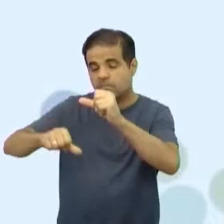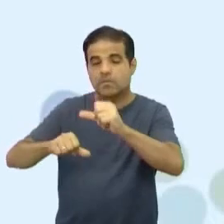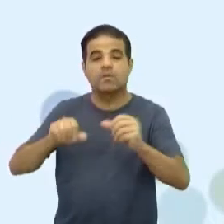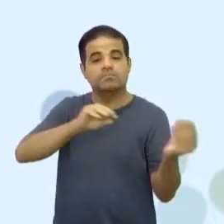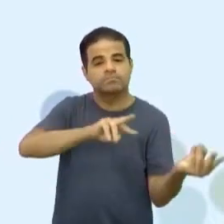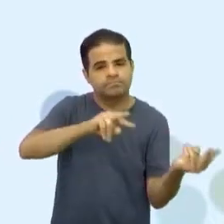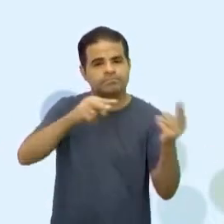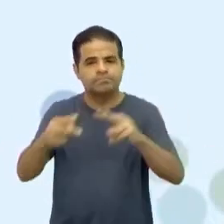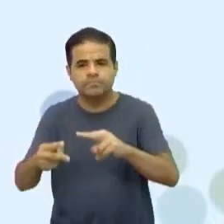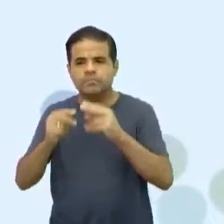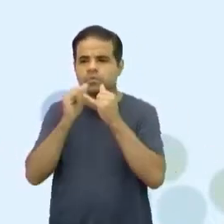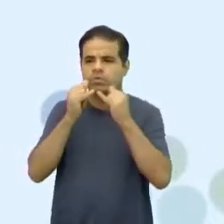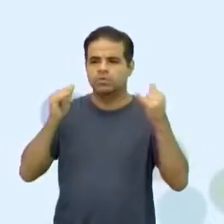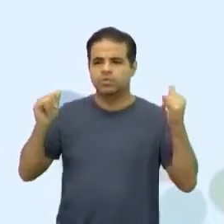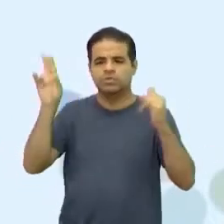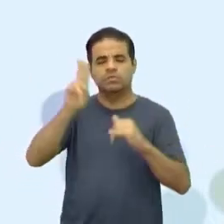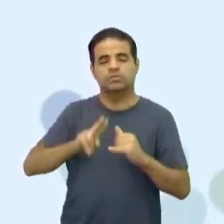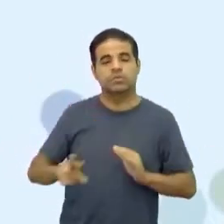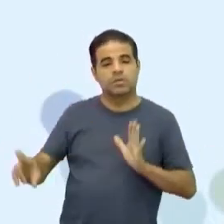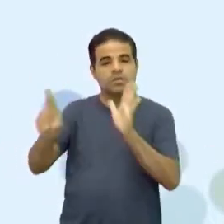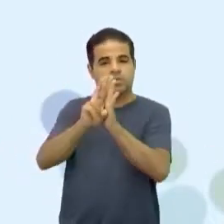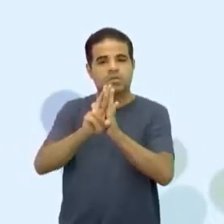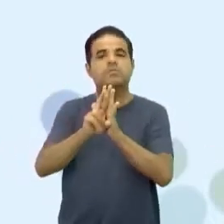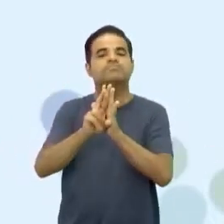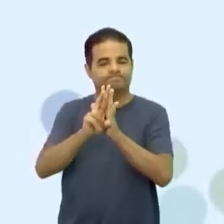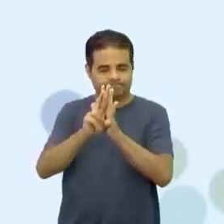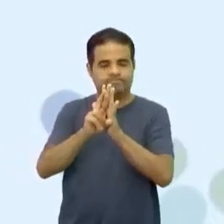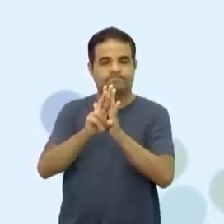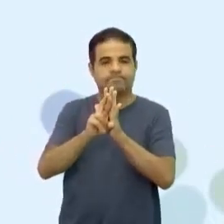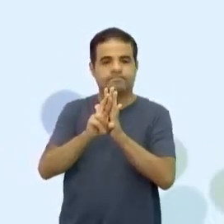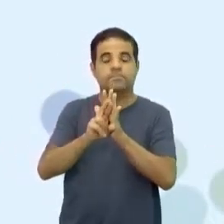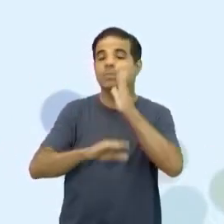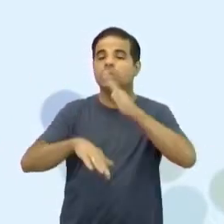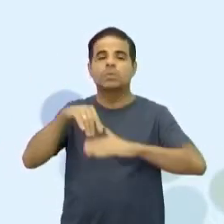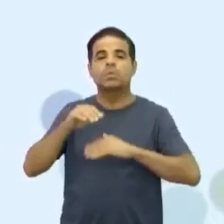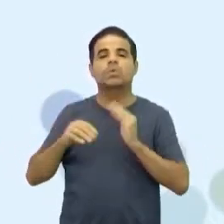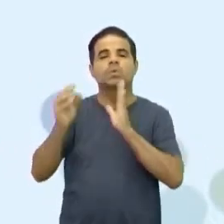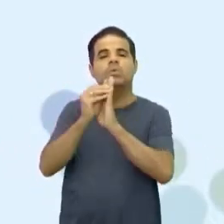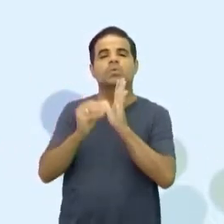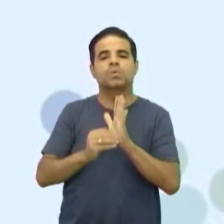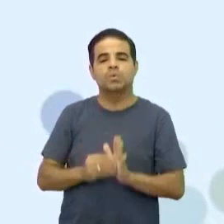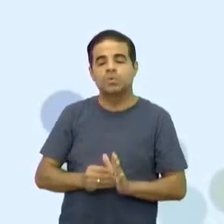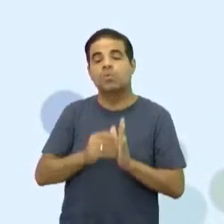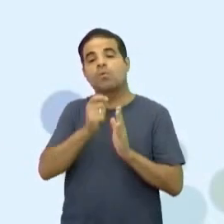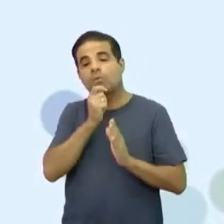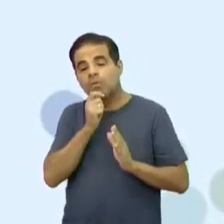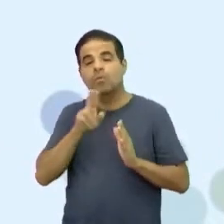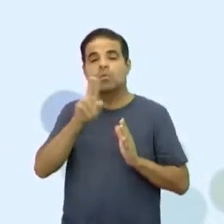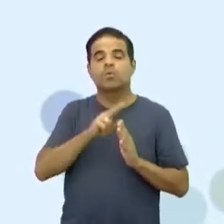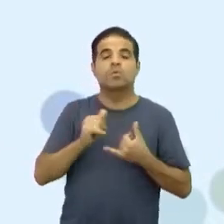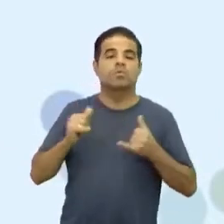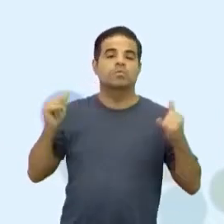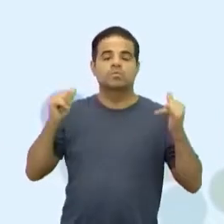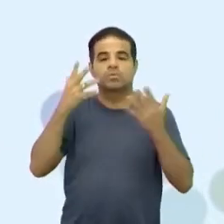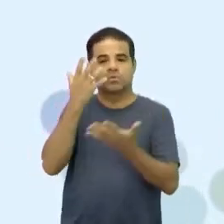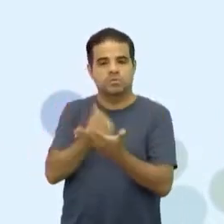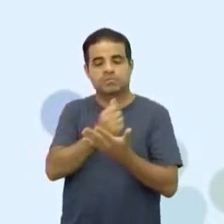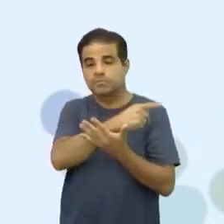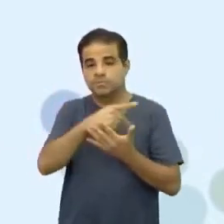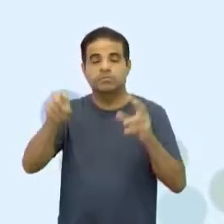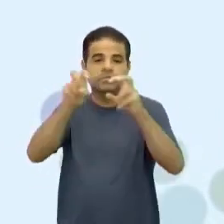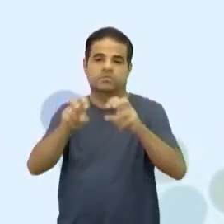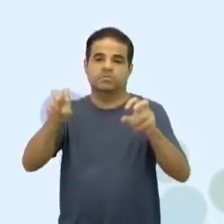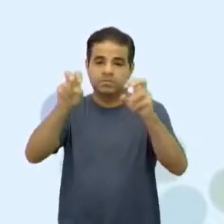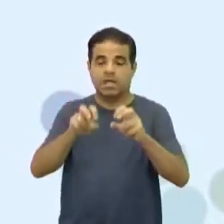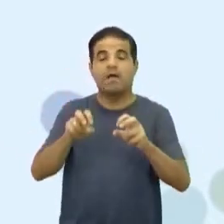transferência de energia, utilizando representações e simulações sobre tais fatores, com ou sem o uso de dispositivos e aplicativos